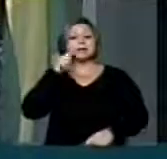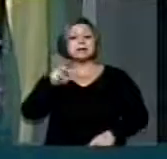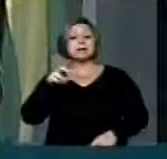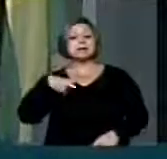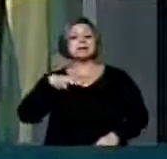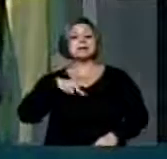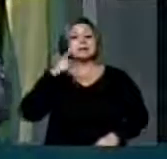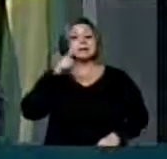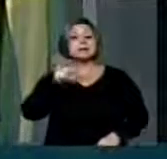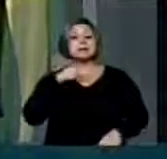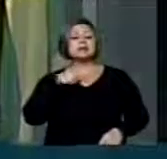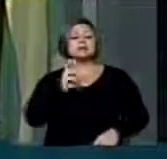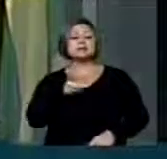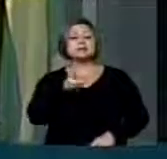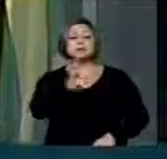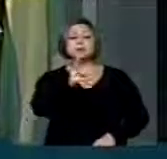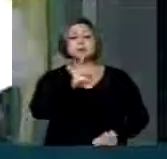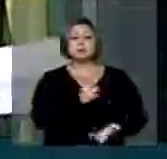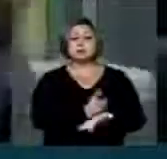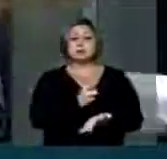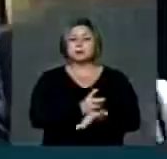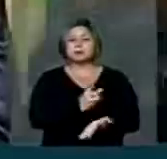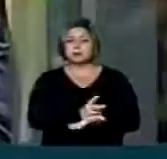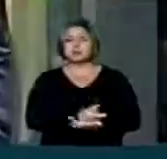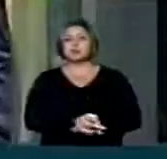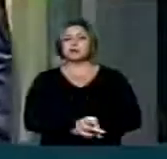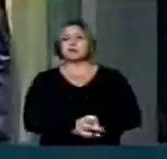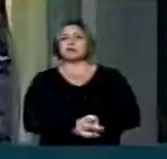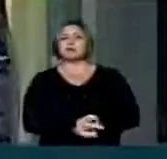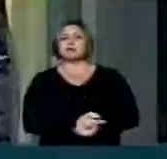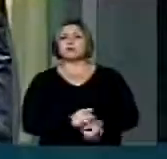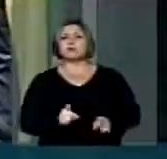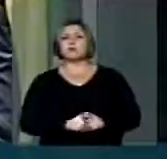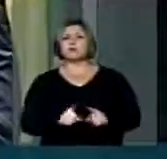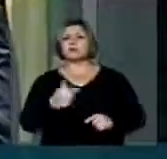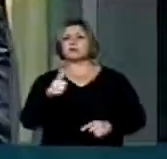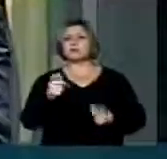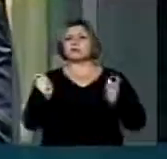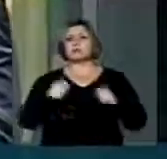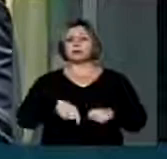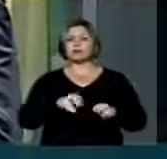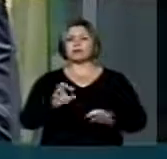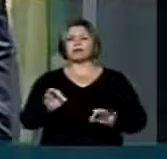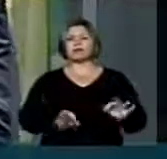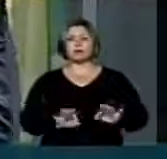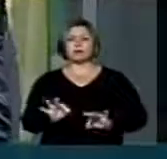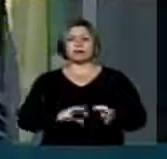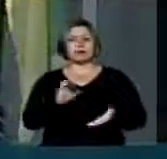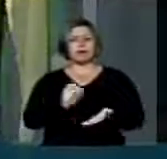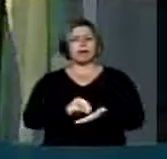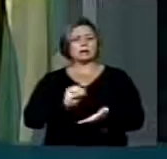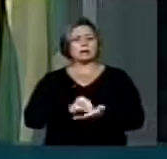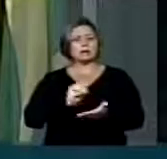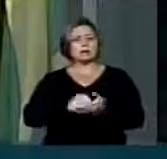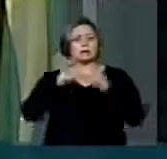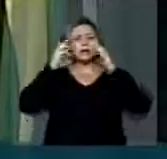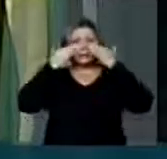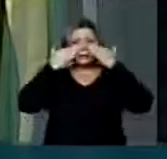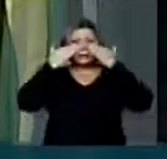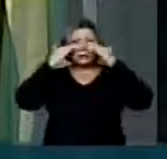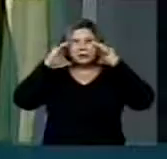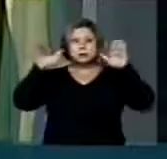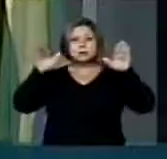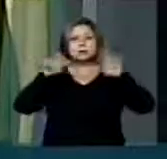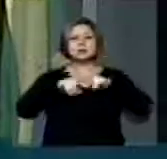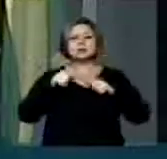que, se ficassem à mercê da incompetência, da falta de visão, da